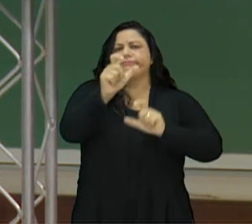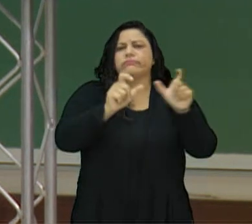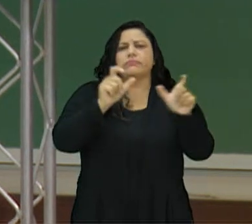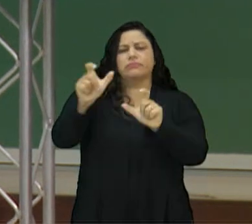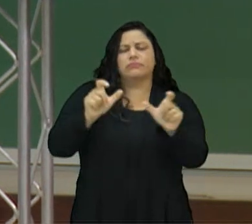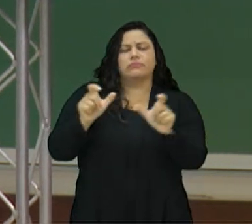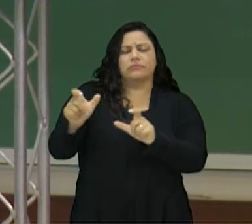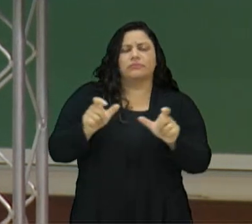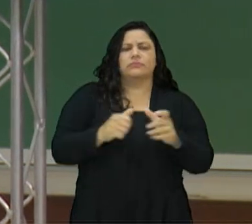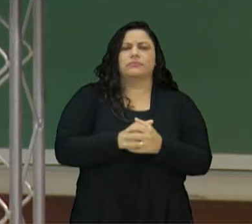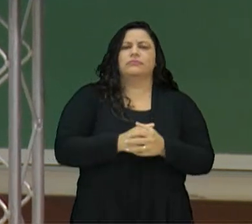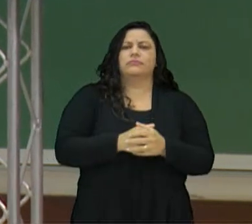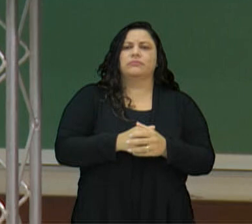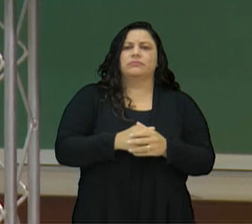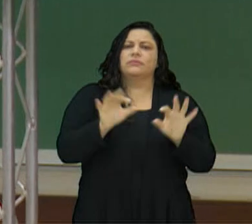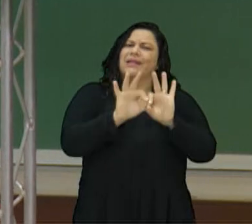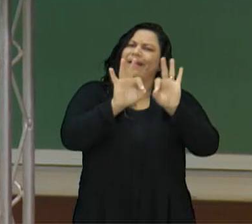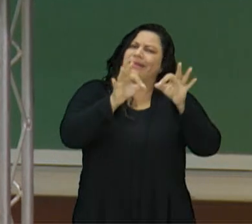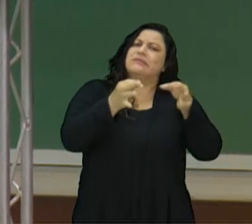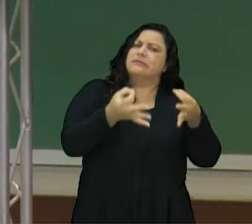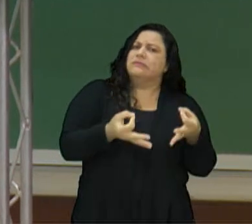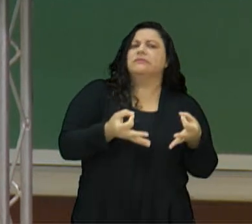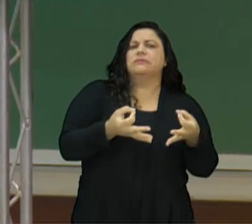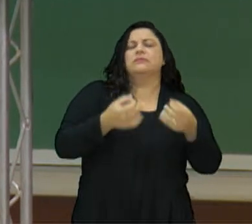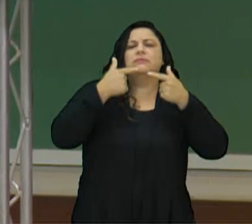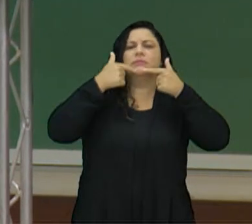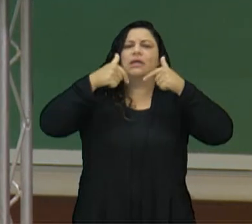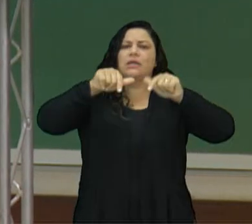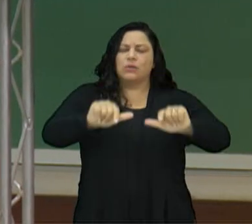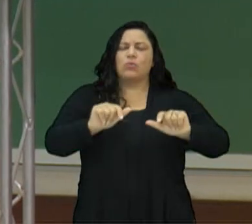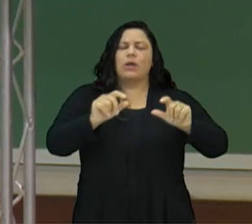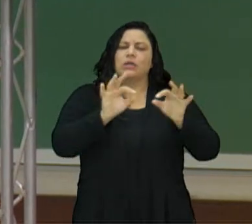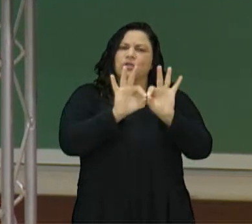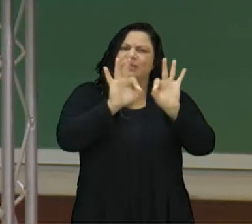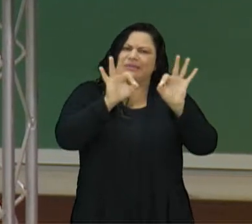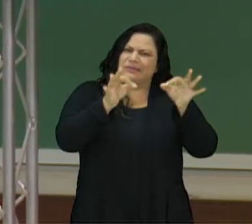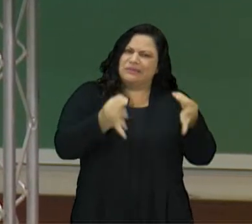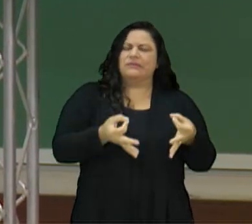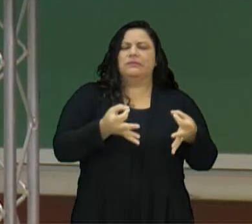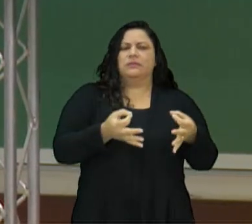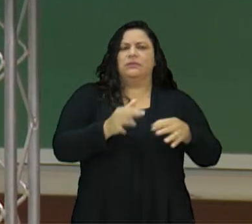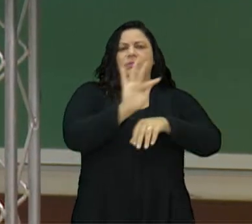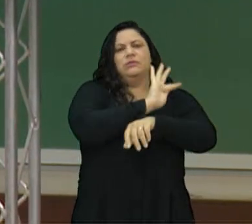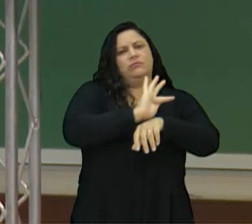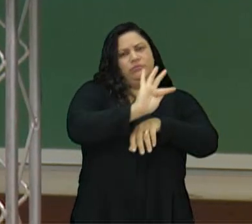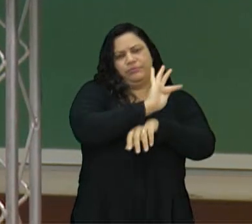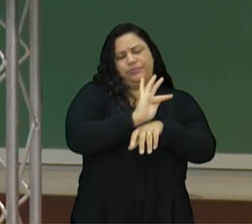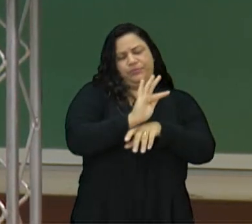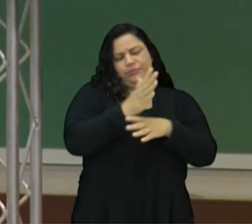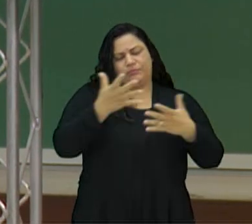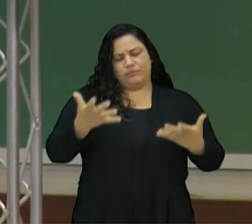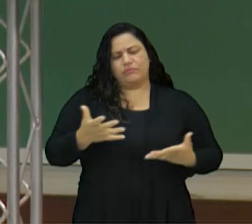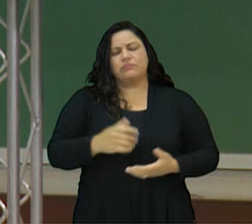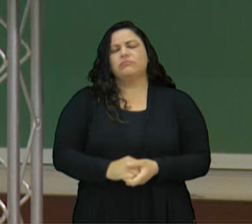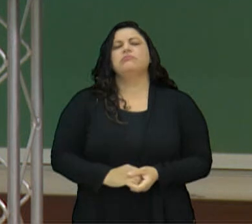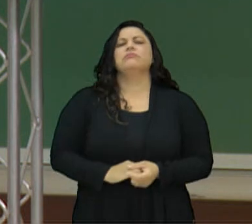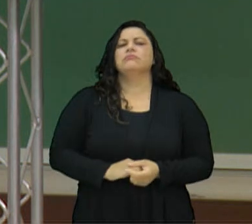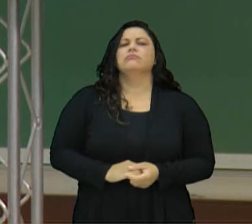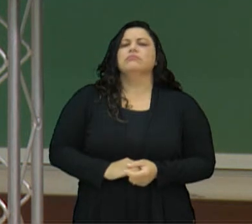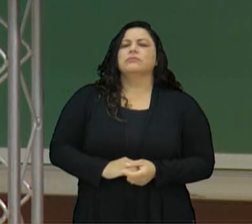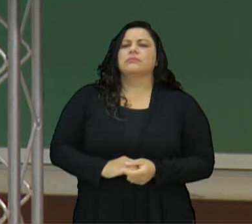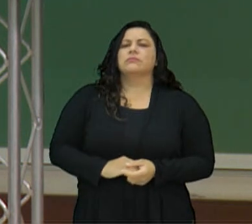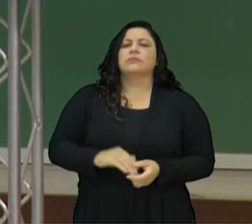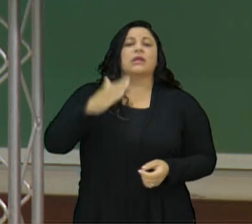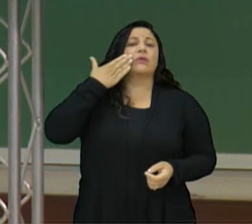linguagem simples e formal, porque na realidade o anunciante não tem nenhum tipo de intimidade, não sabe quem vai ser